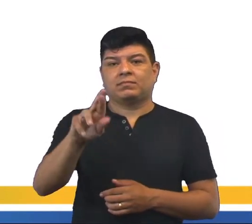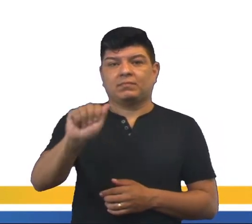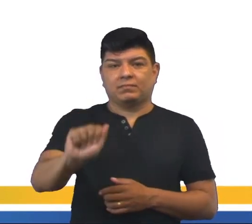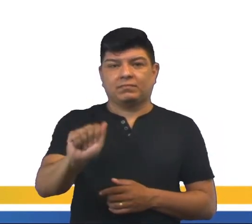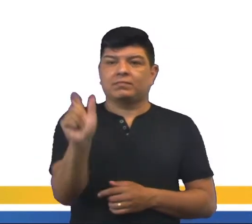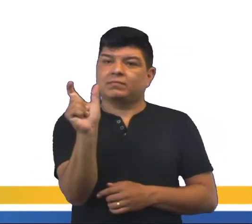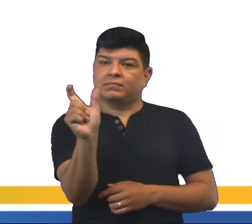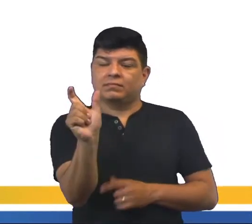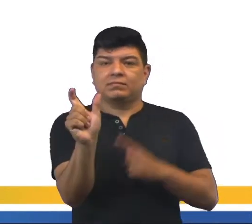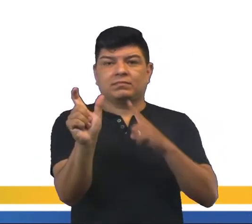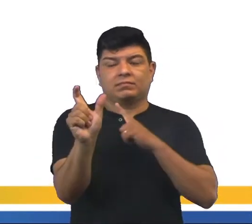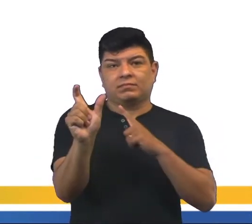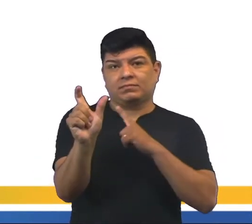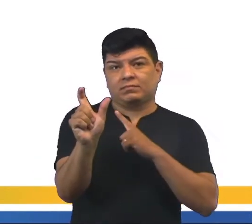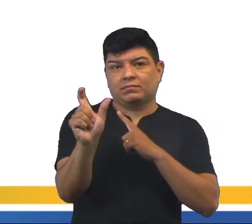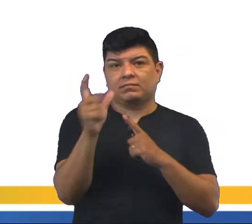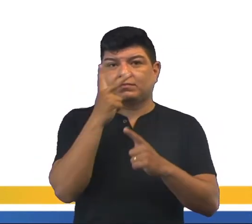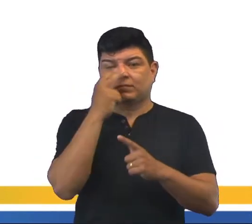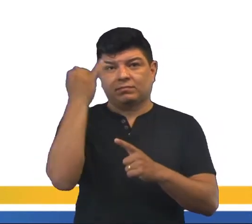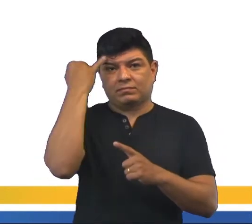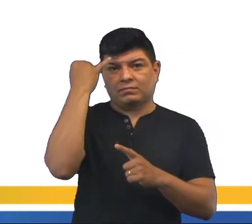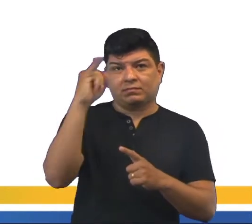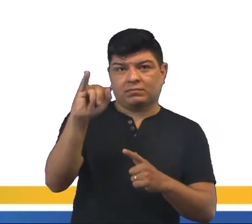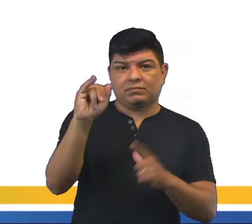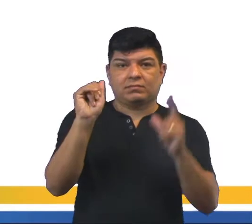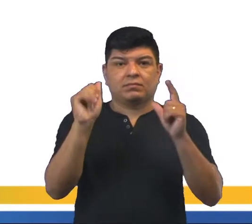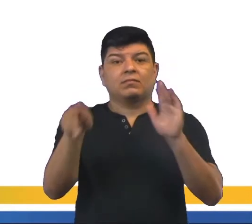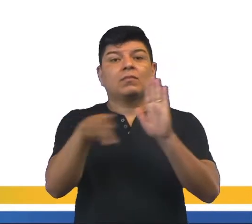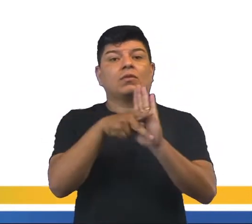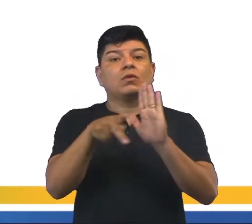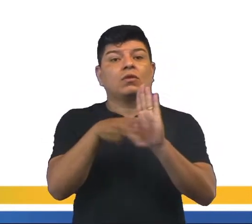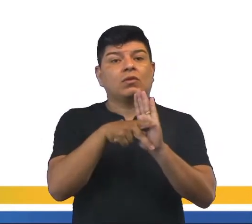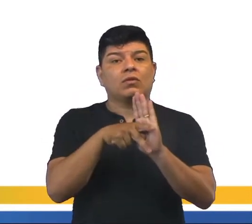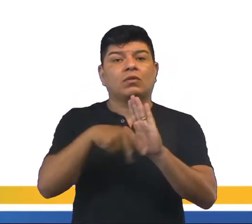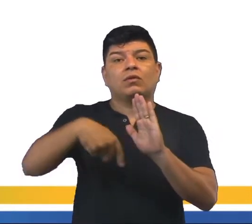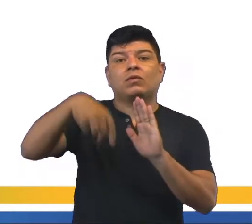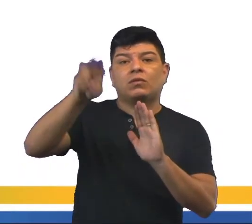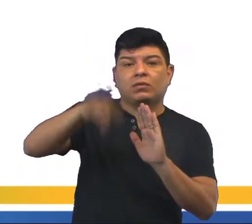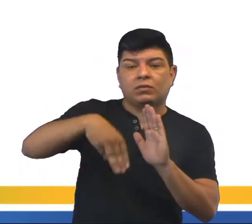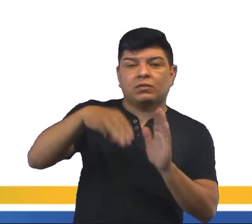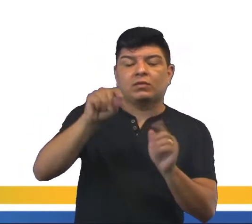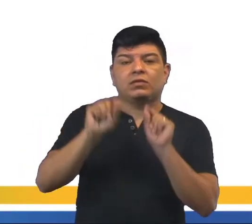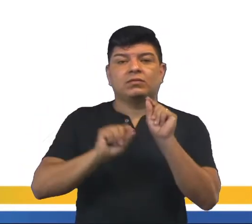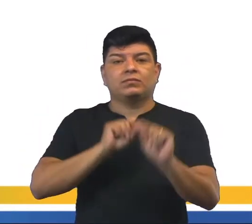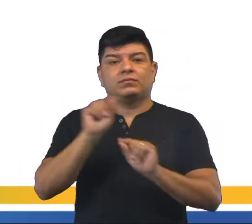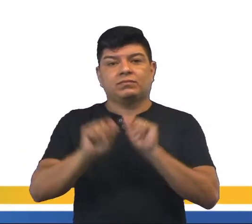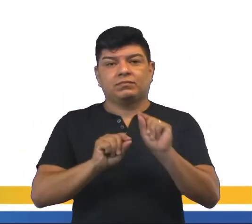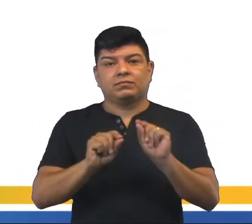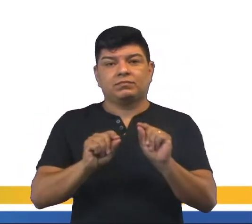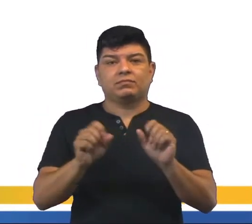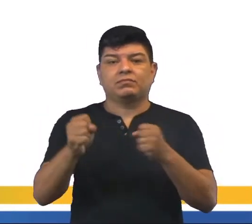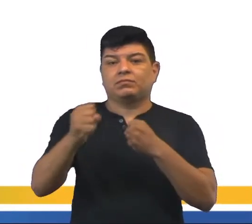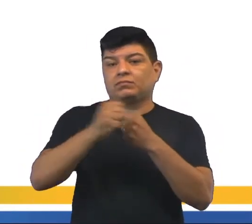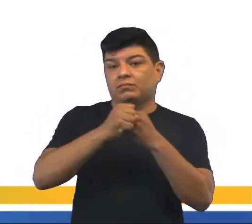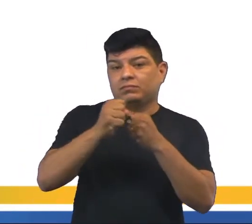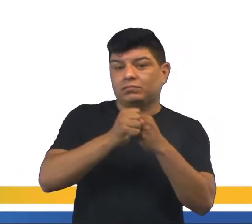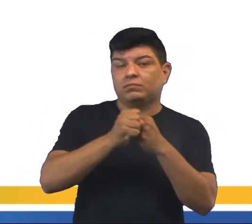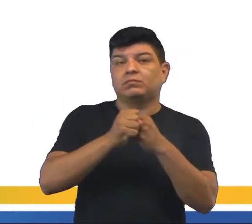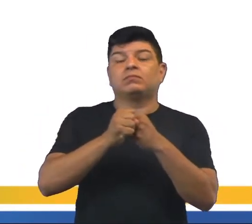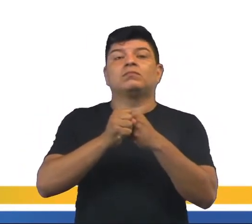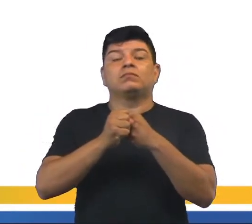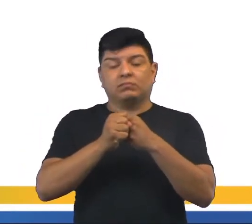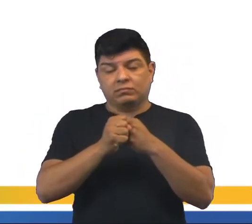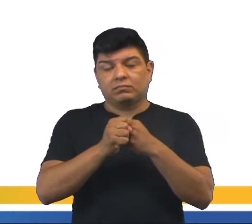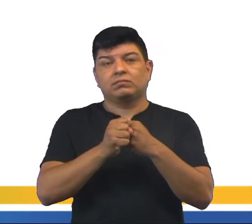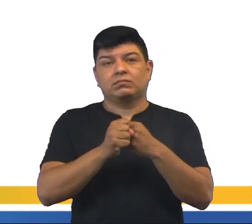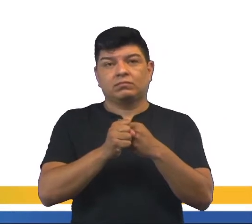essas palavras, elas dão uma ideia, o quê? De posse. De posse de quem? De posse do substantivo. No caso ali, né,